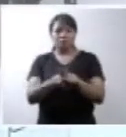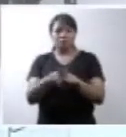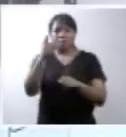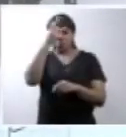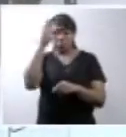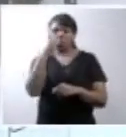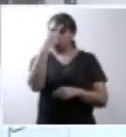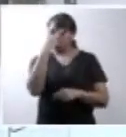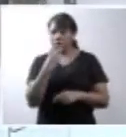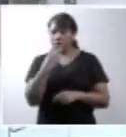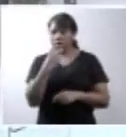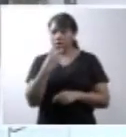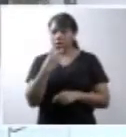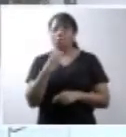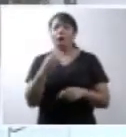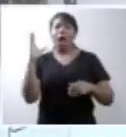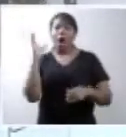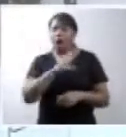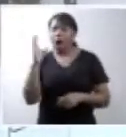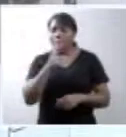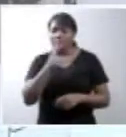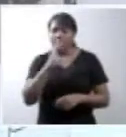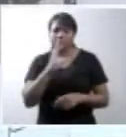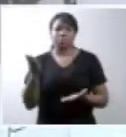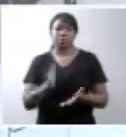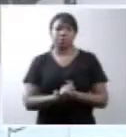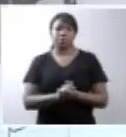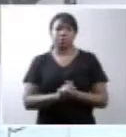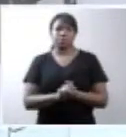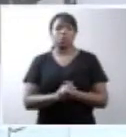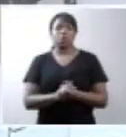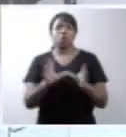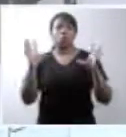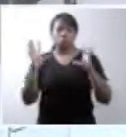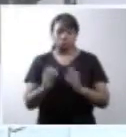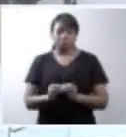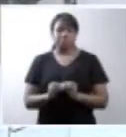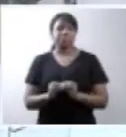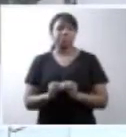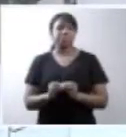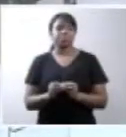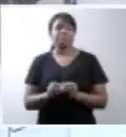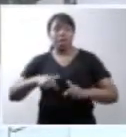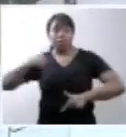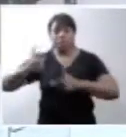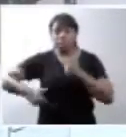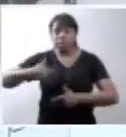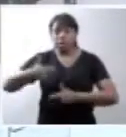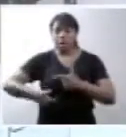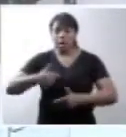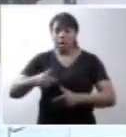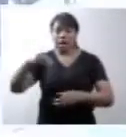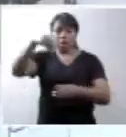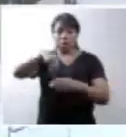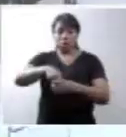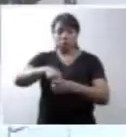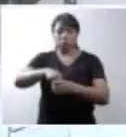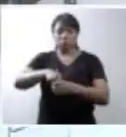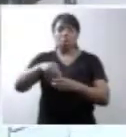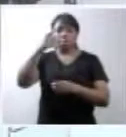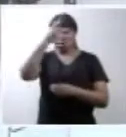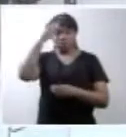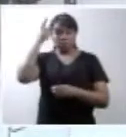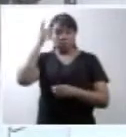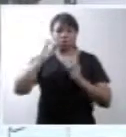pessoas cegas o mais rapidamente possível. Conclusão. Trabalhar pela inclusão de pessoas com deficiência